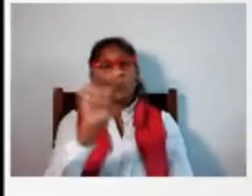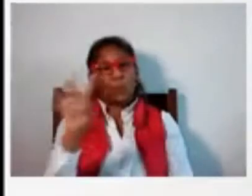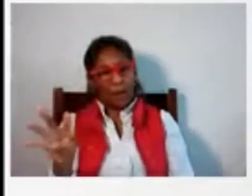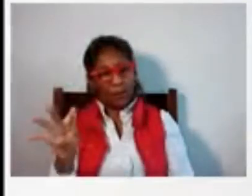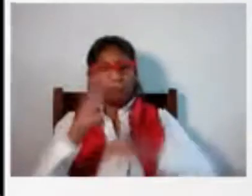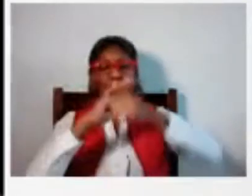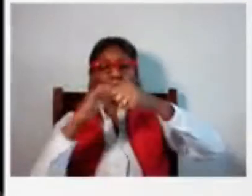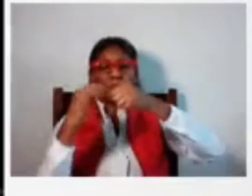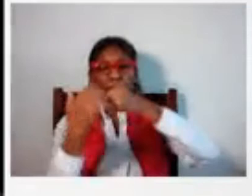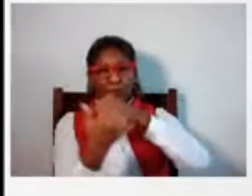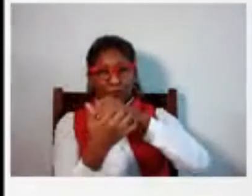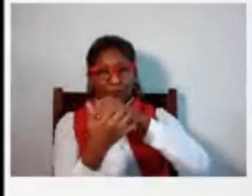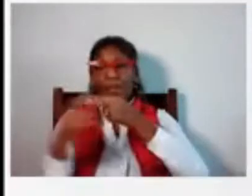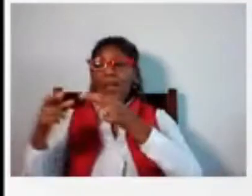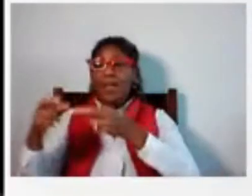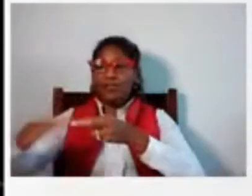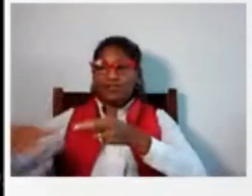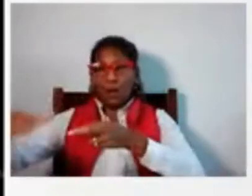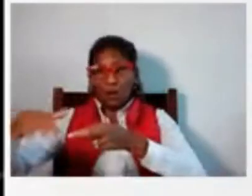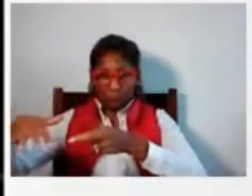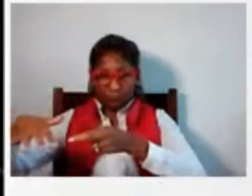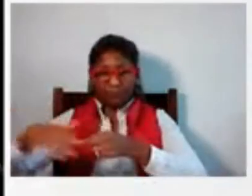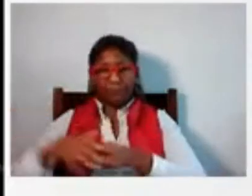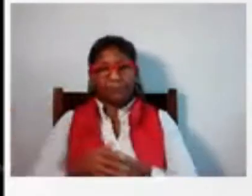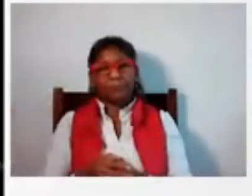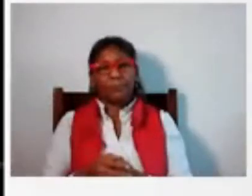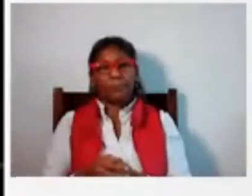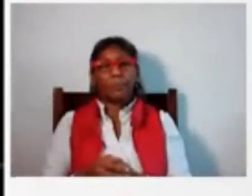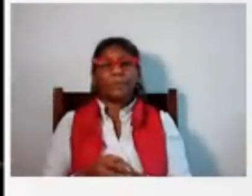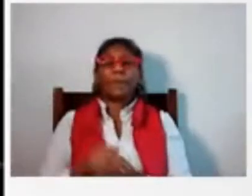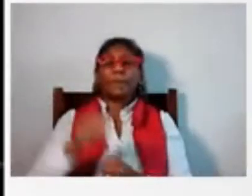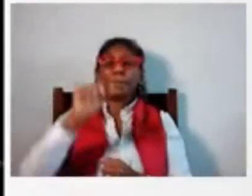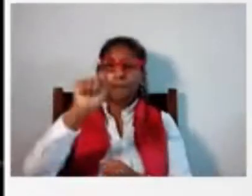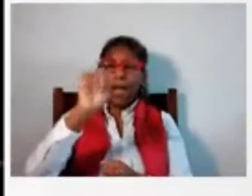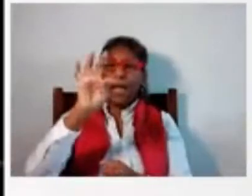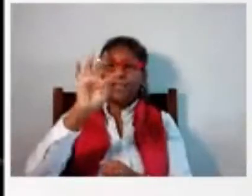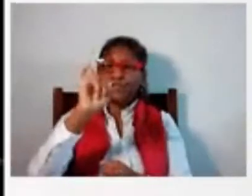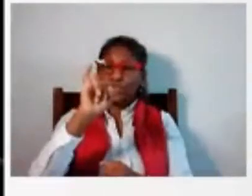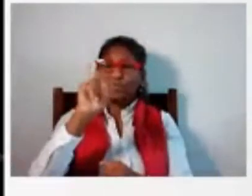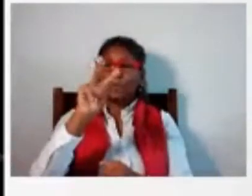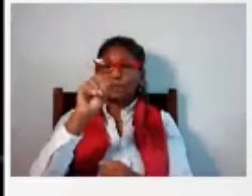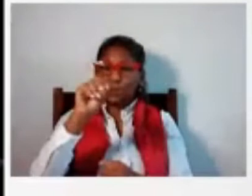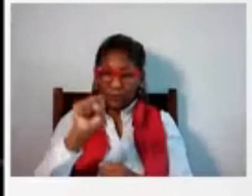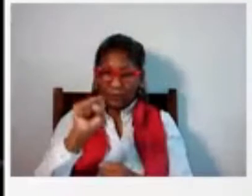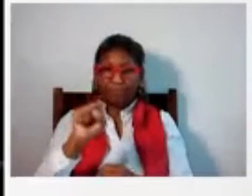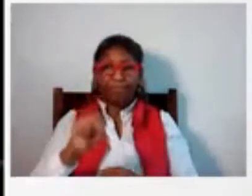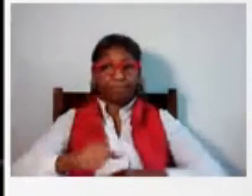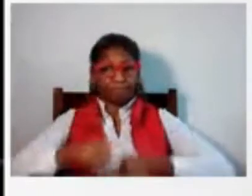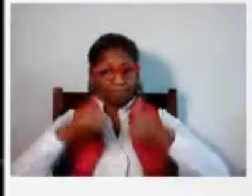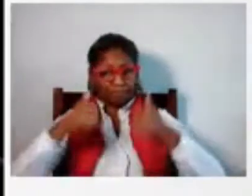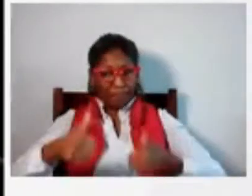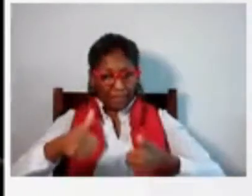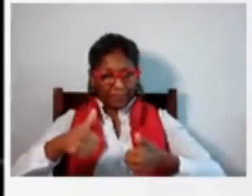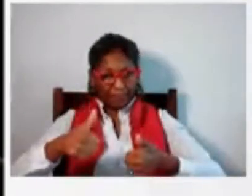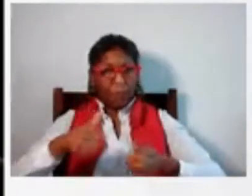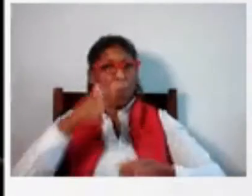na macro-região. Os ativos, na última semana, sobre os recuperados, aqui está um dos